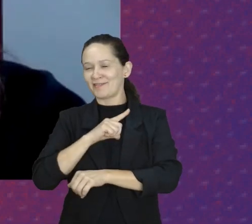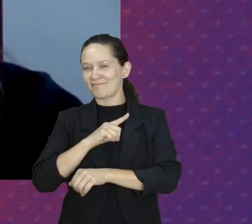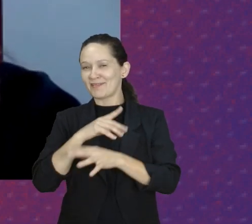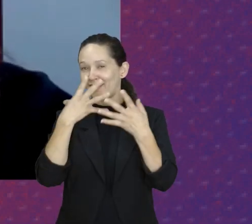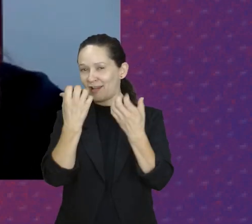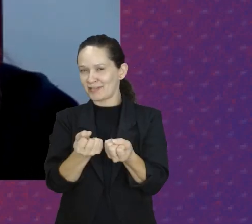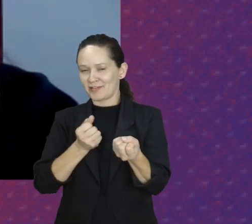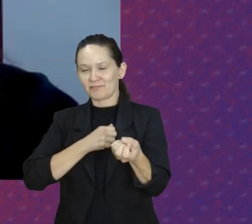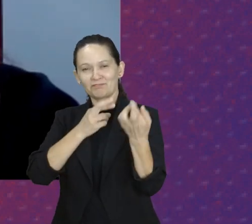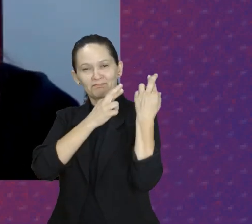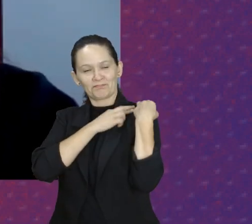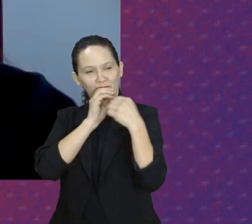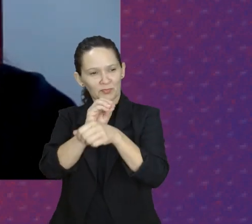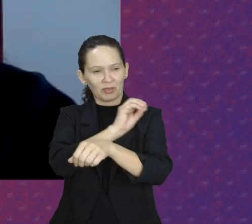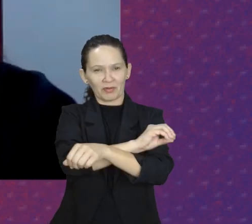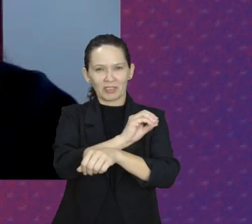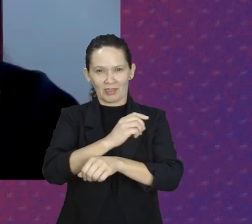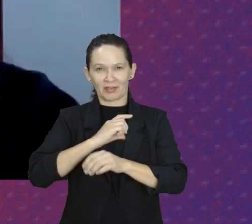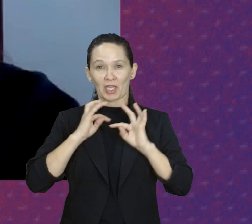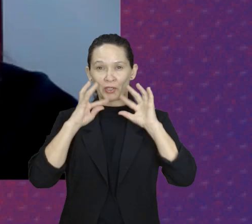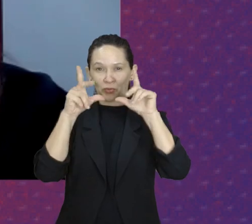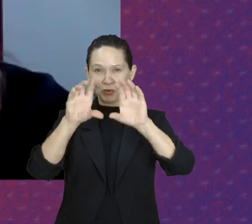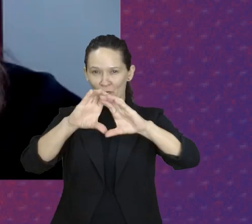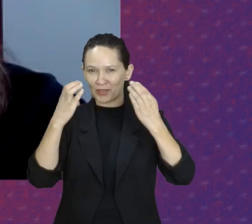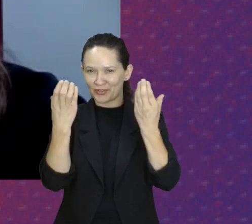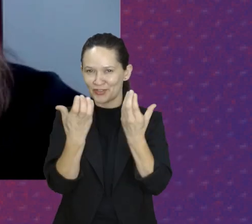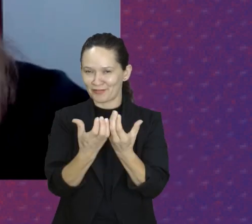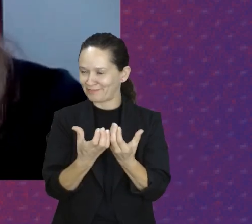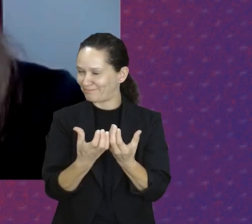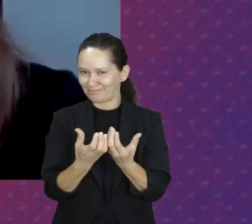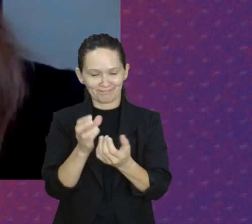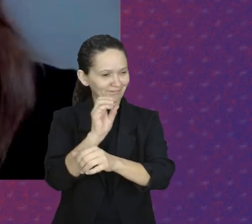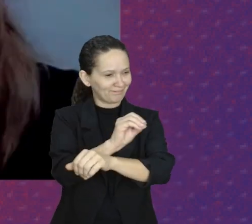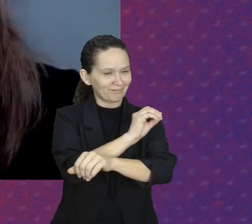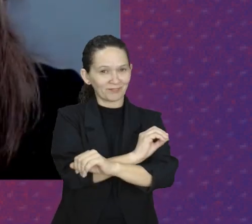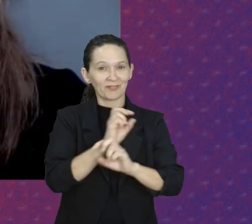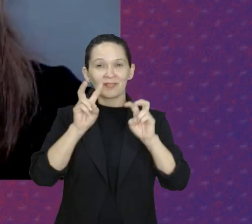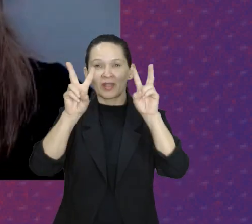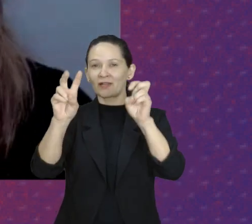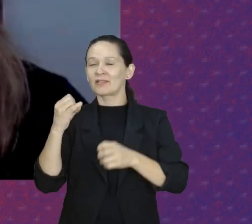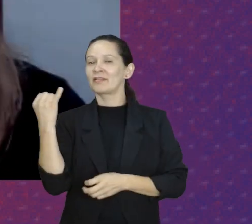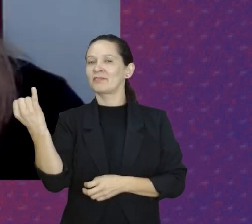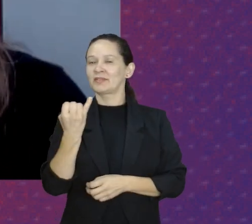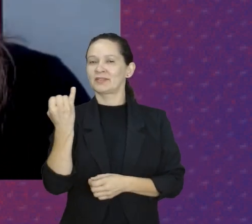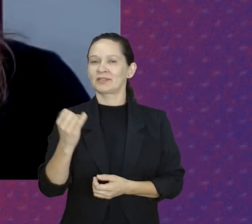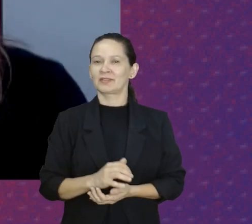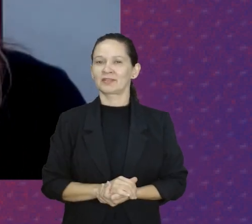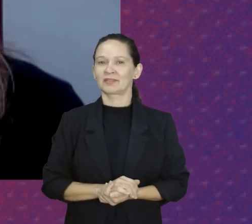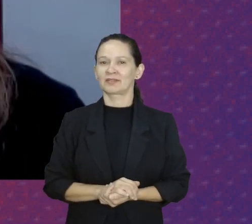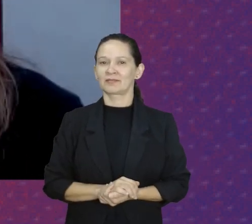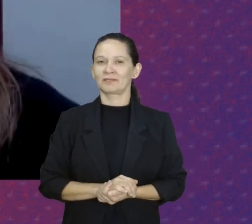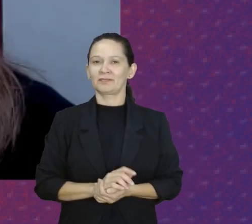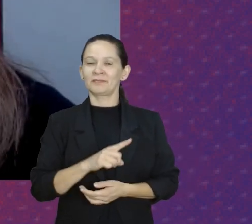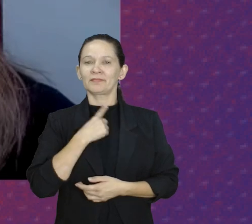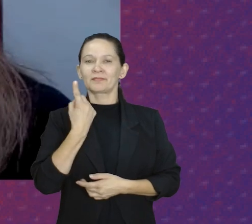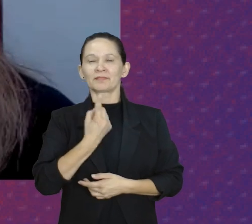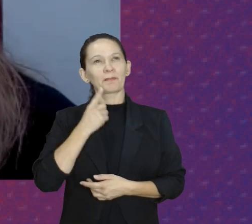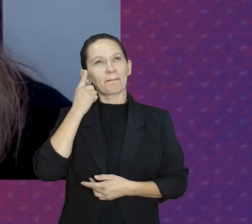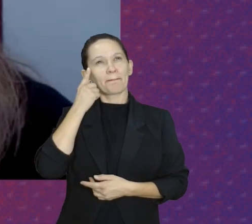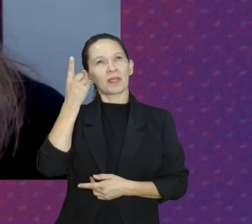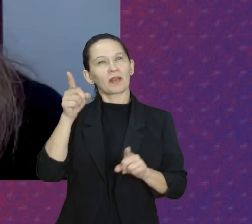a responsabilidade coletiva pelo cuidado. Então, essa é uma questão importante. E a gente pensa